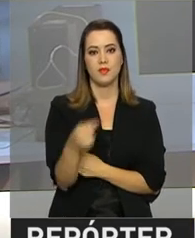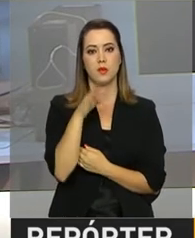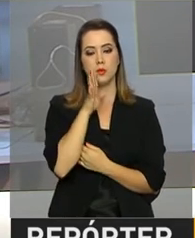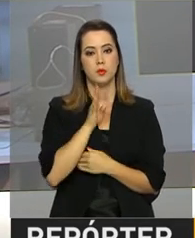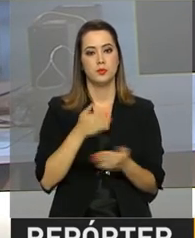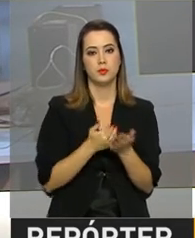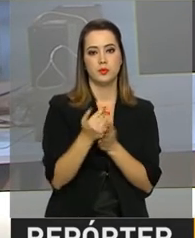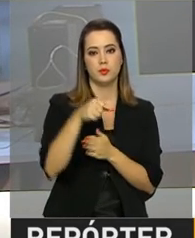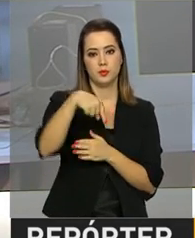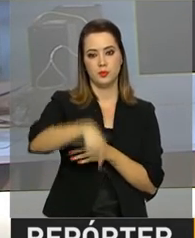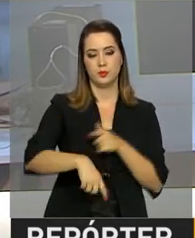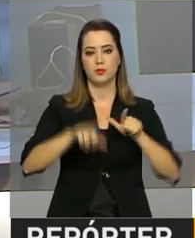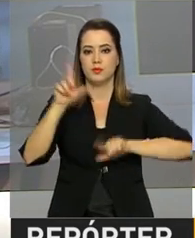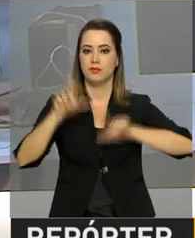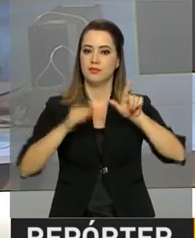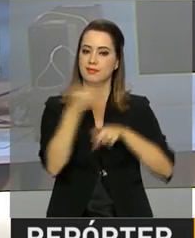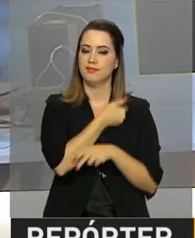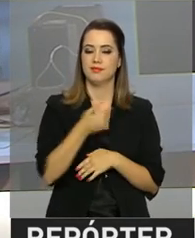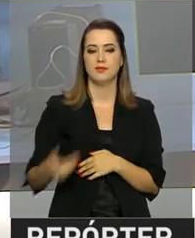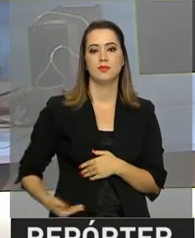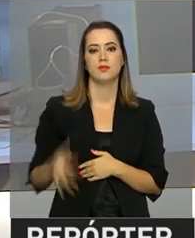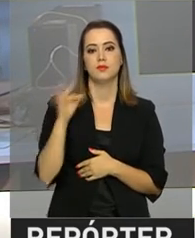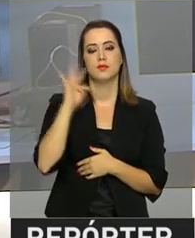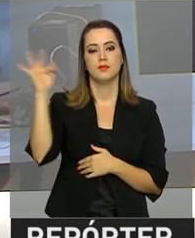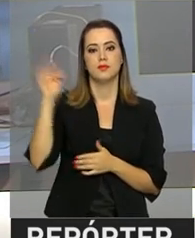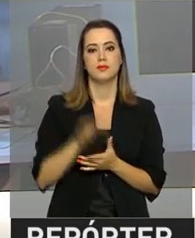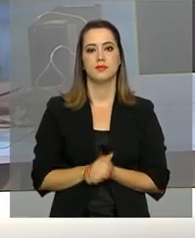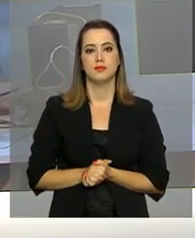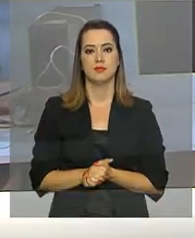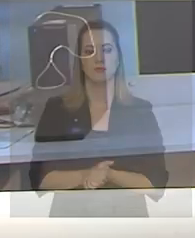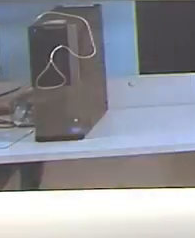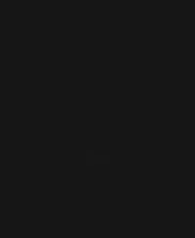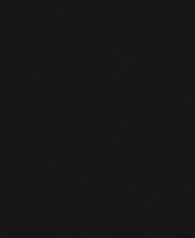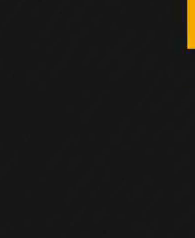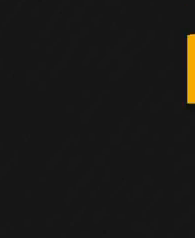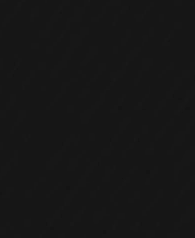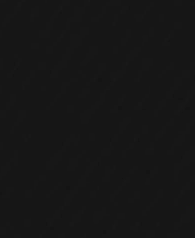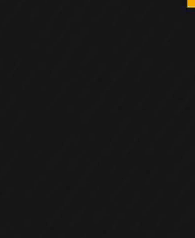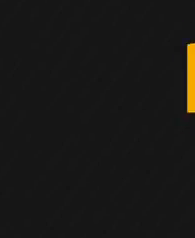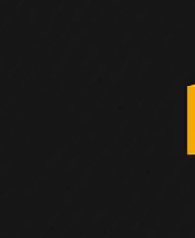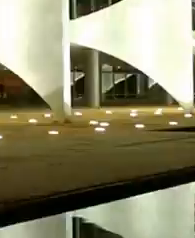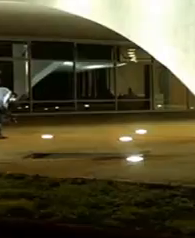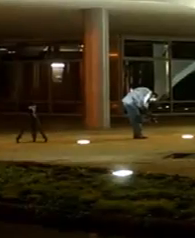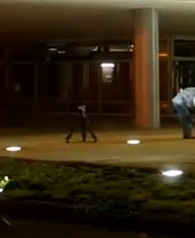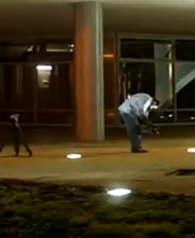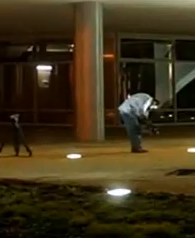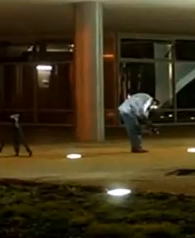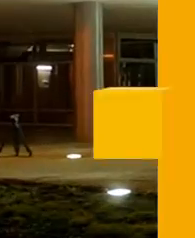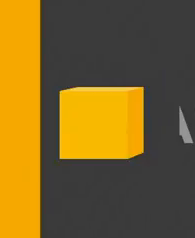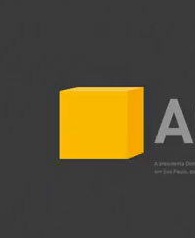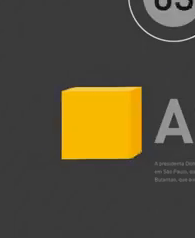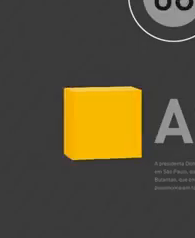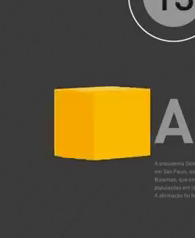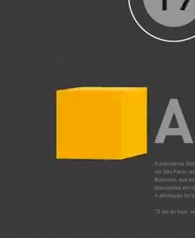sociais. Continue com a gente aqui na NBR, a TV do Governo Federal.